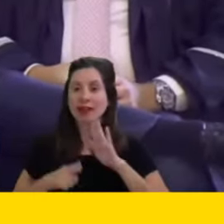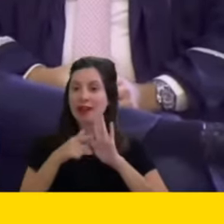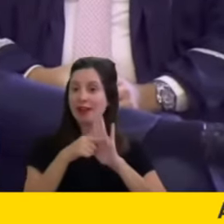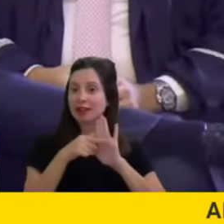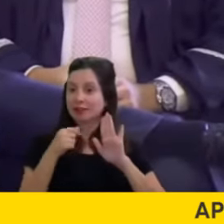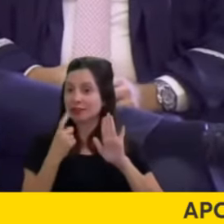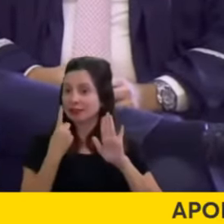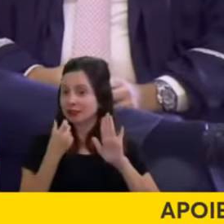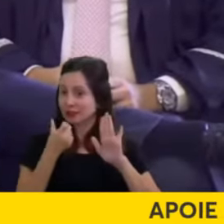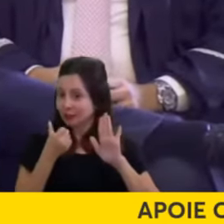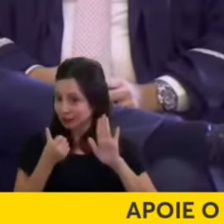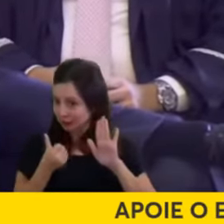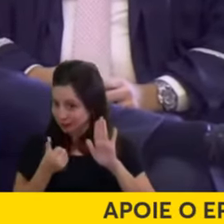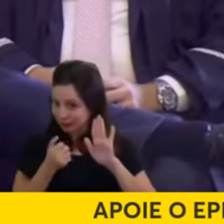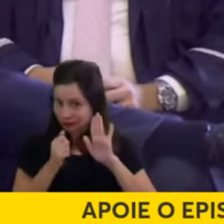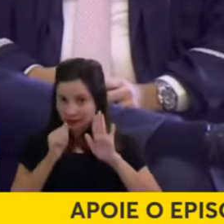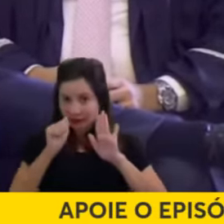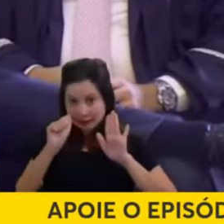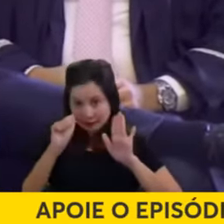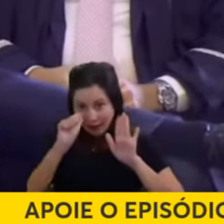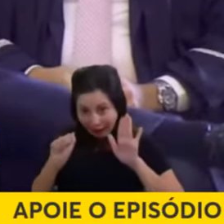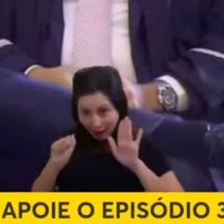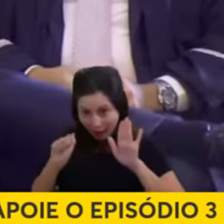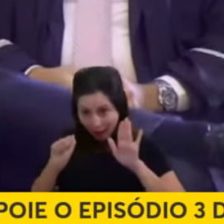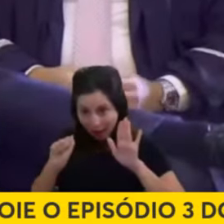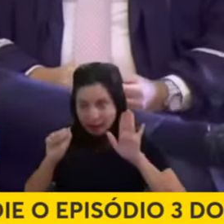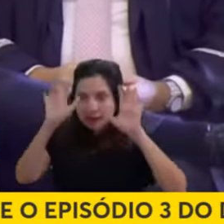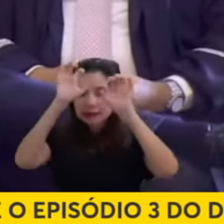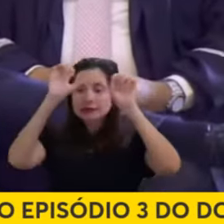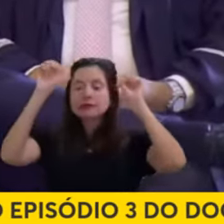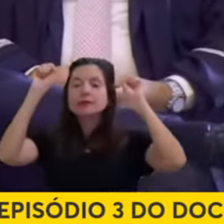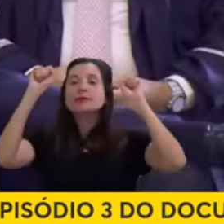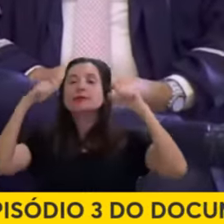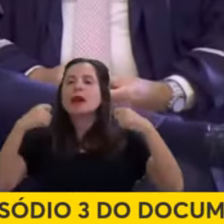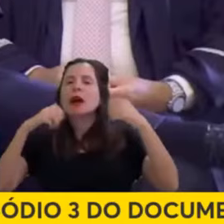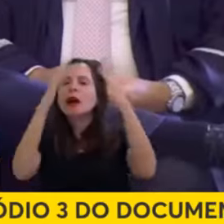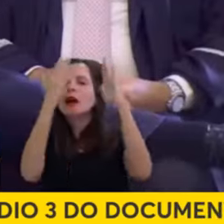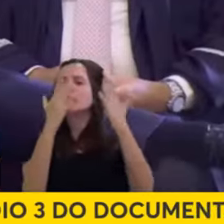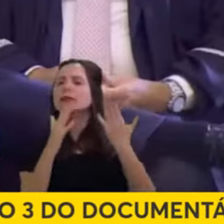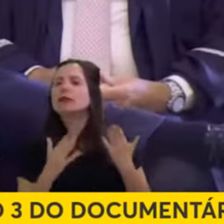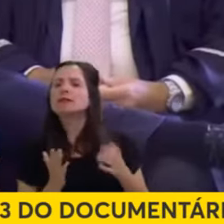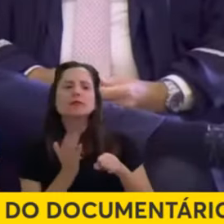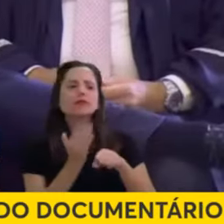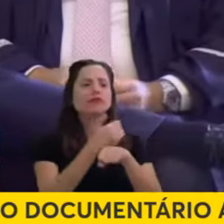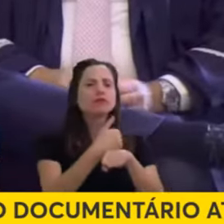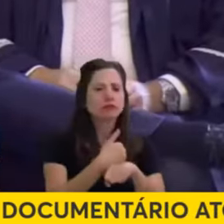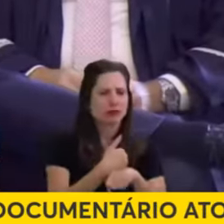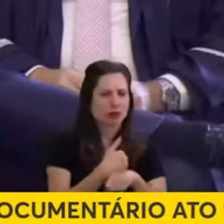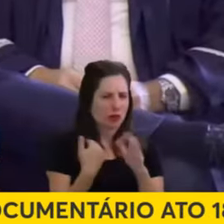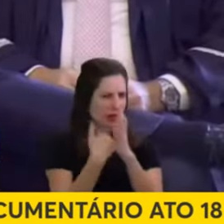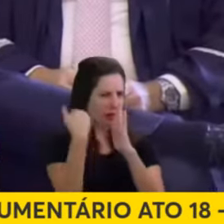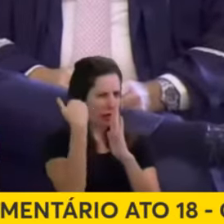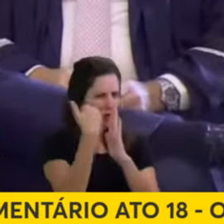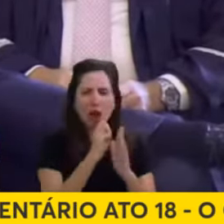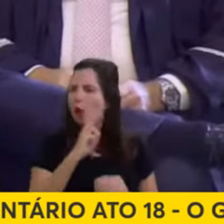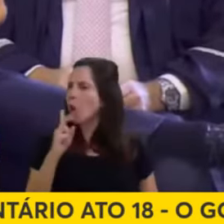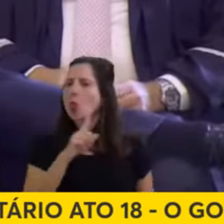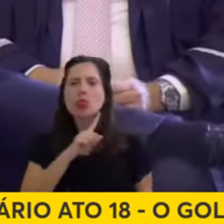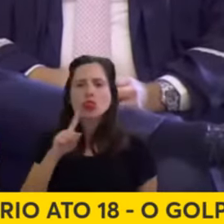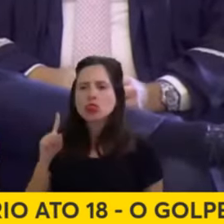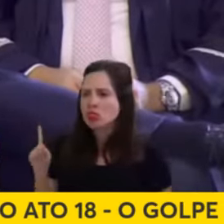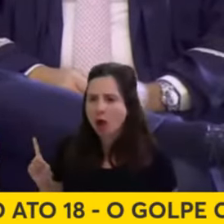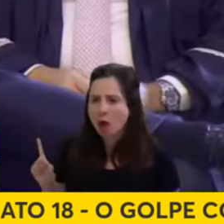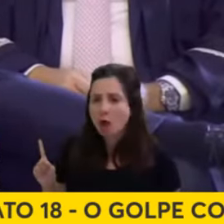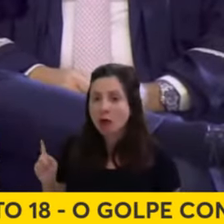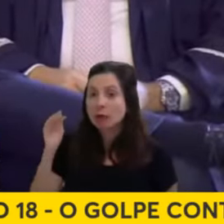Constituição ou seja essa corte terá que criar critérios para analisar a pré-campanha se ela foi exorbitante ou não para a partir disso então entenderse